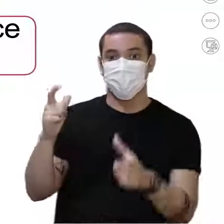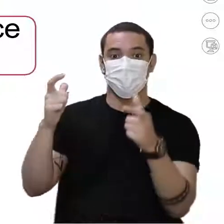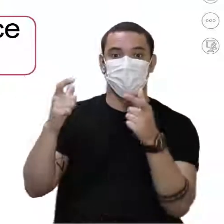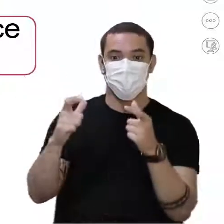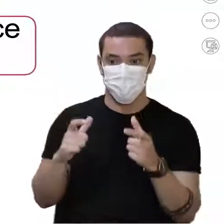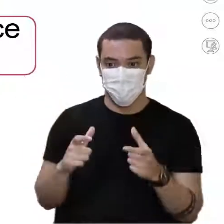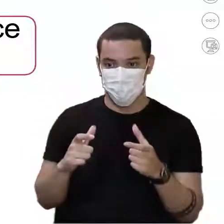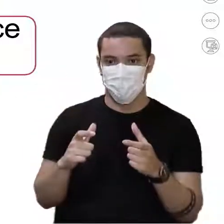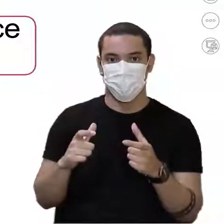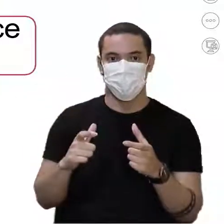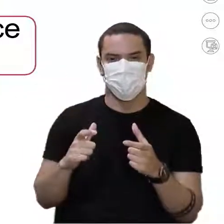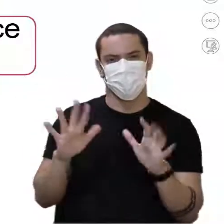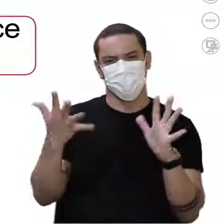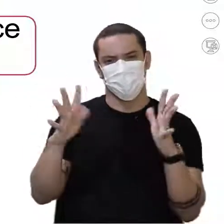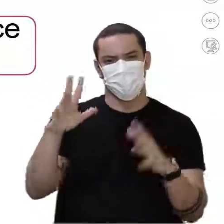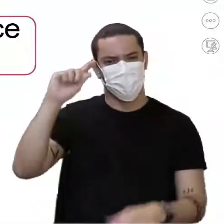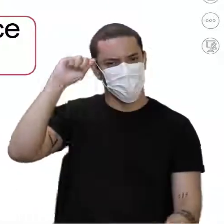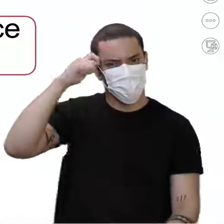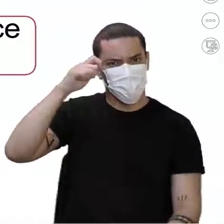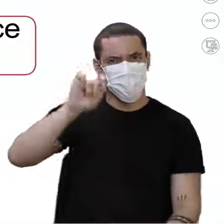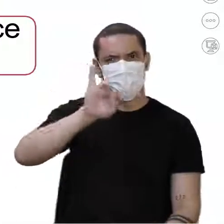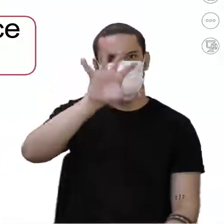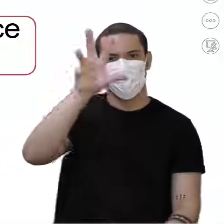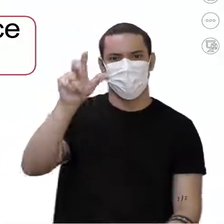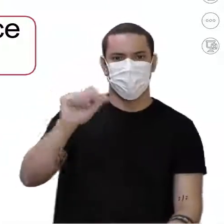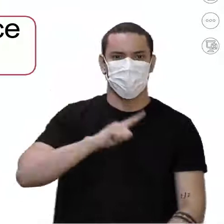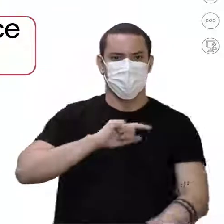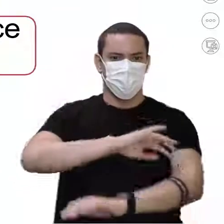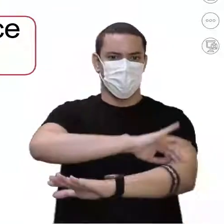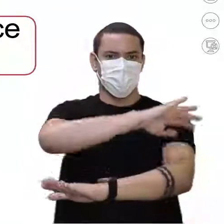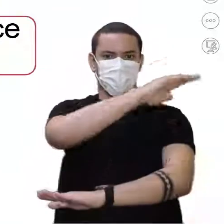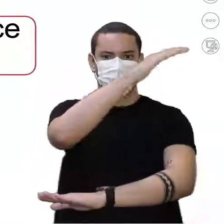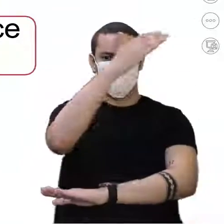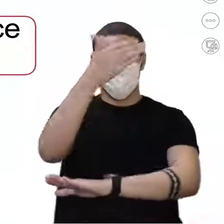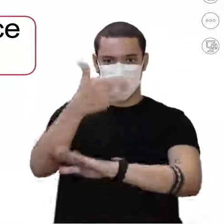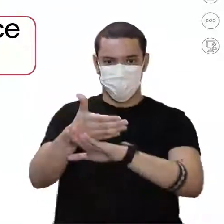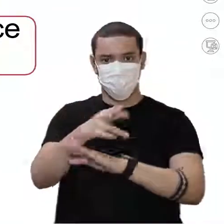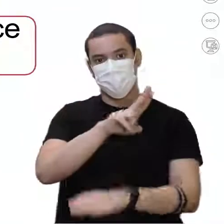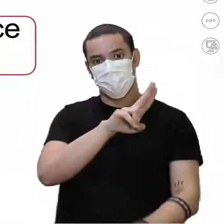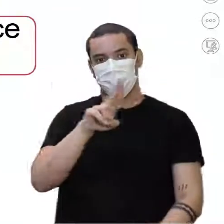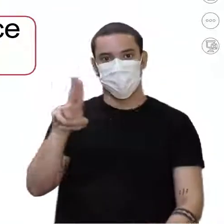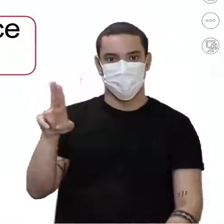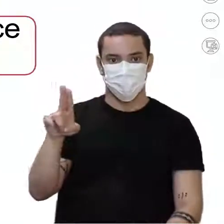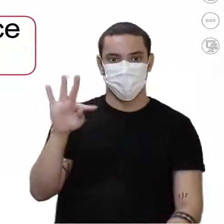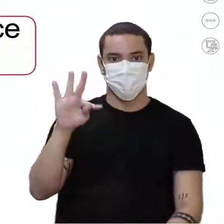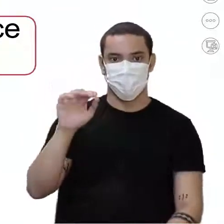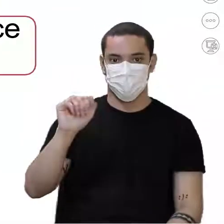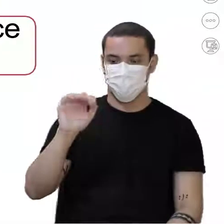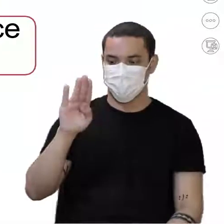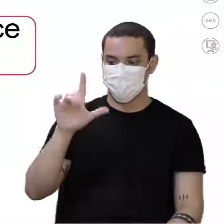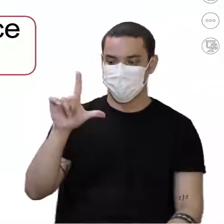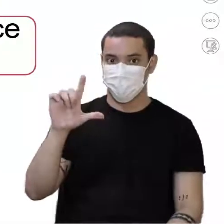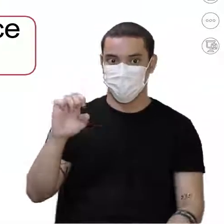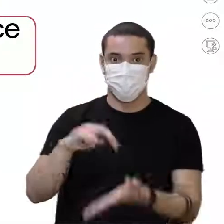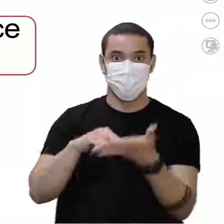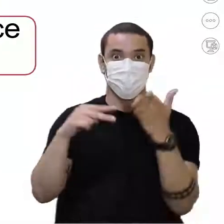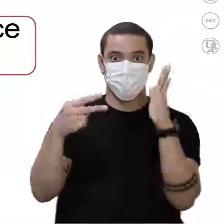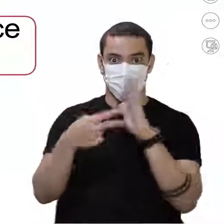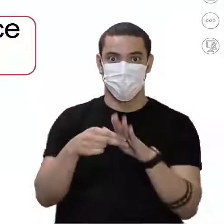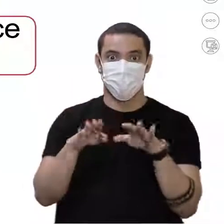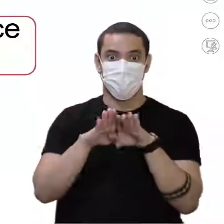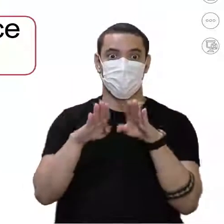lugar, acredito que seja lá na África, uma montanha, se chama Table Mountain. Table significa mesa,